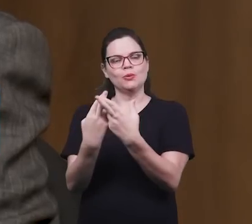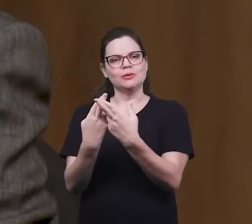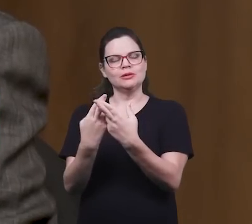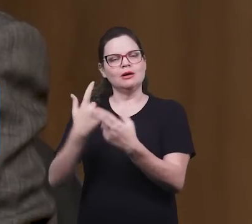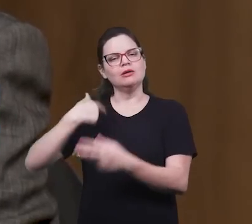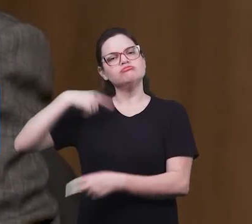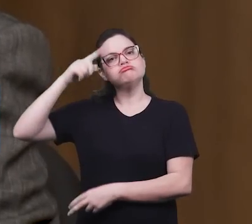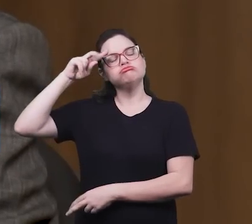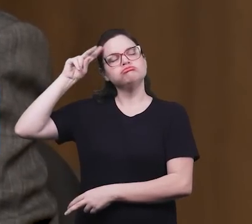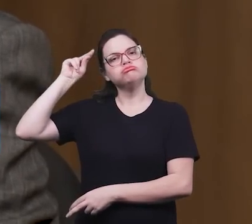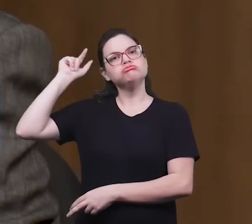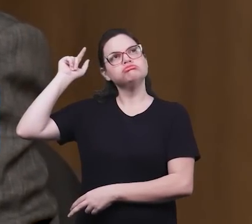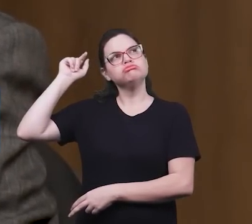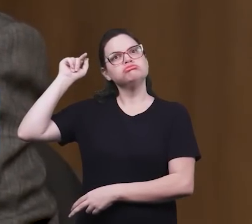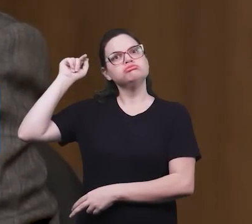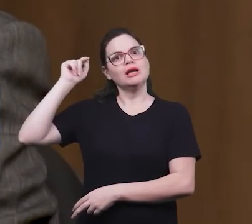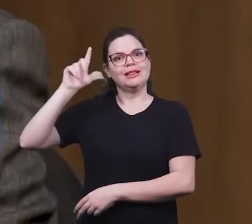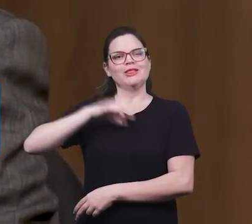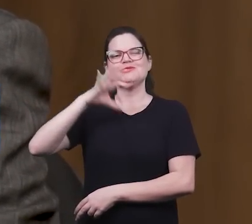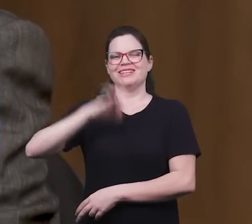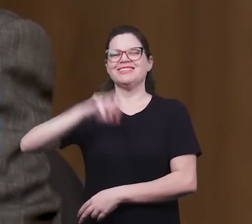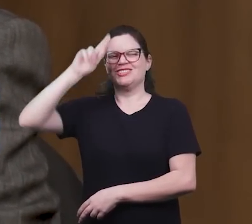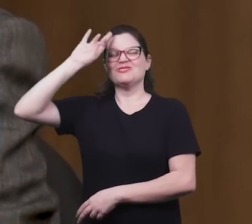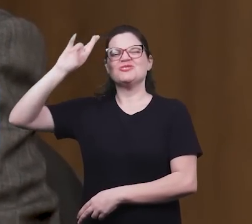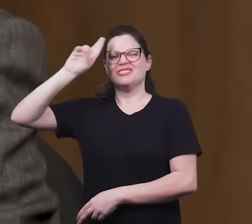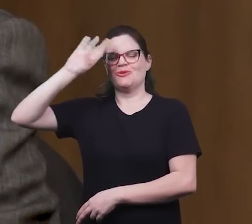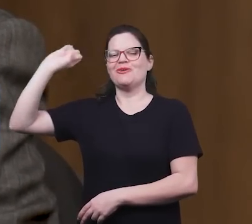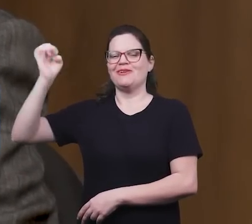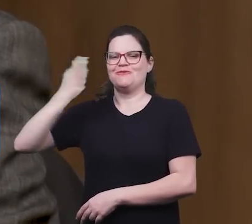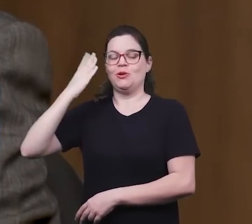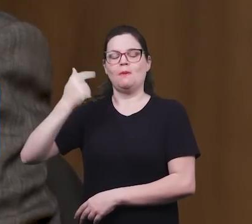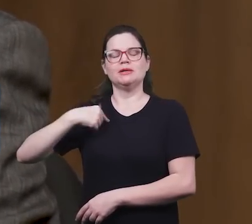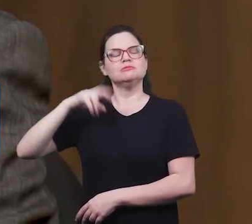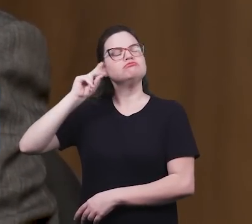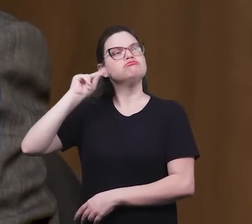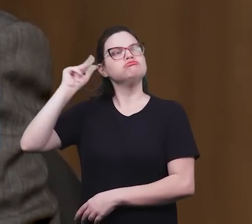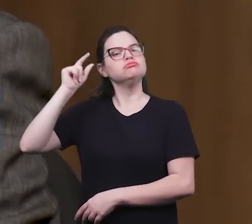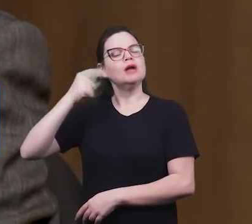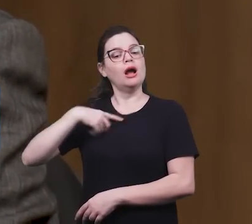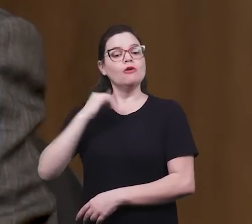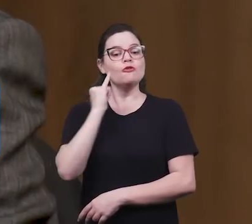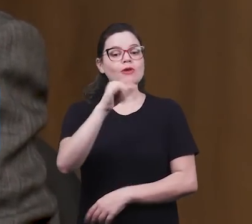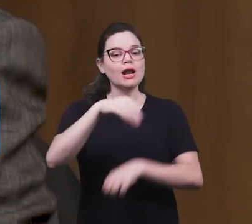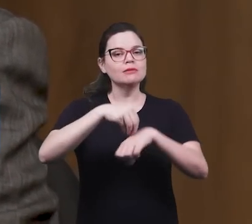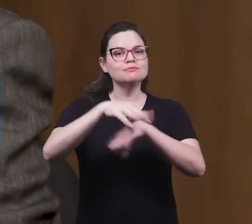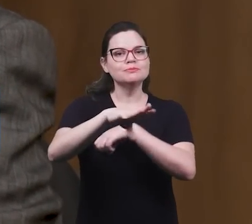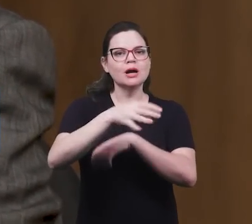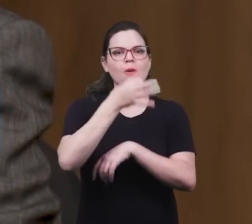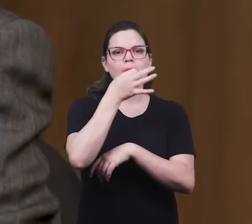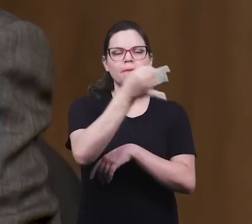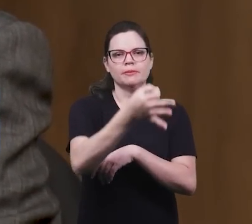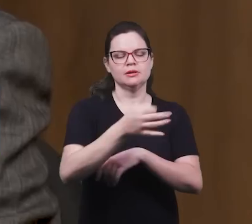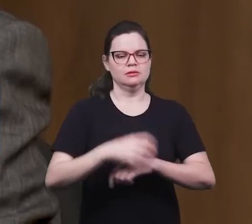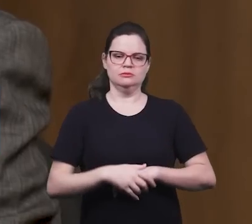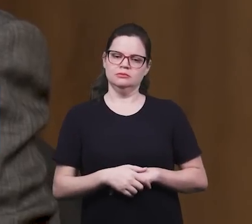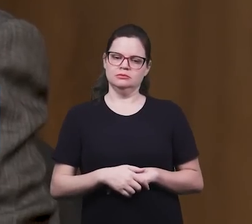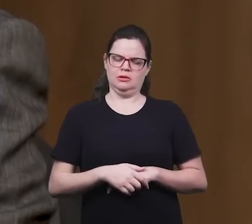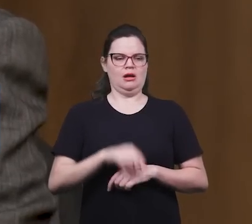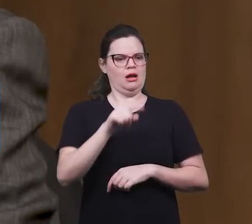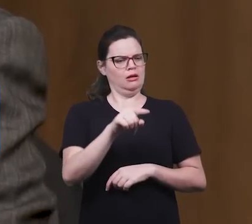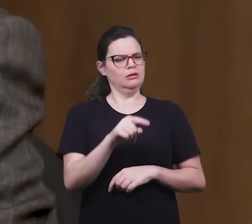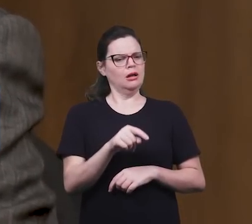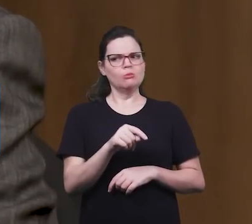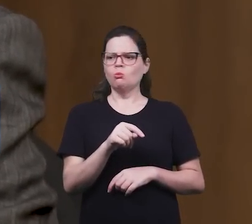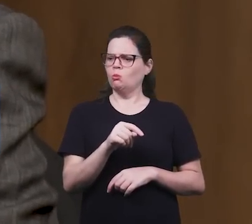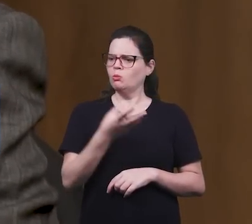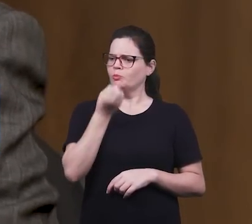Senhor aquilo e dei uma opinião sobre uma sugestão sobre como resolver essa situação. E o superintendente de finanças comprou aquela ideia e